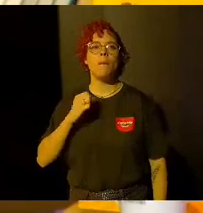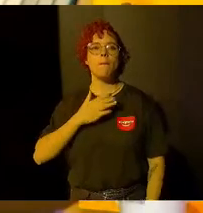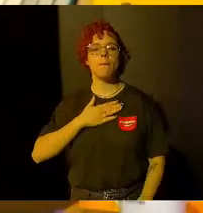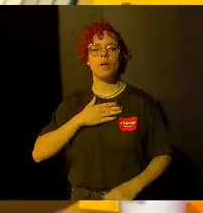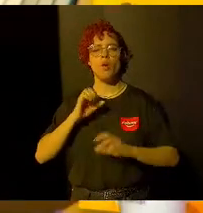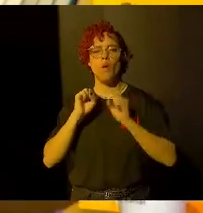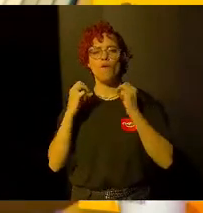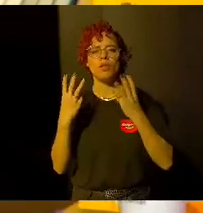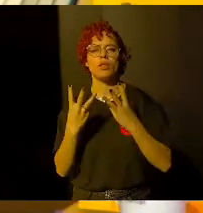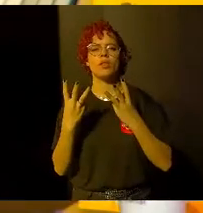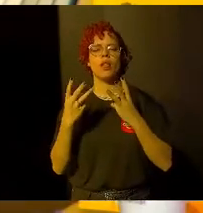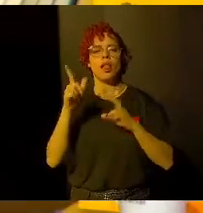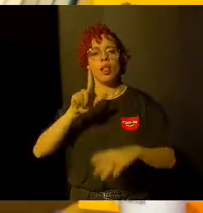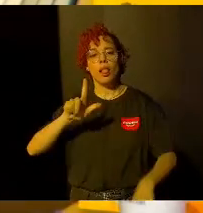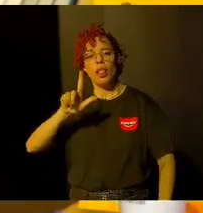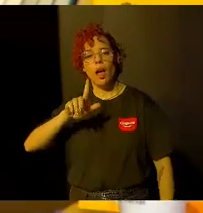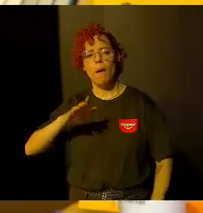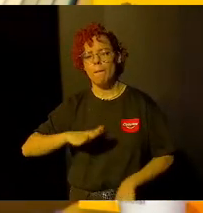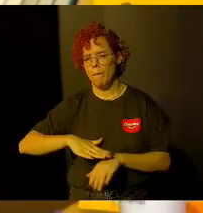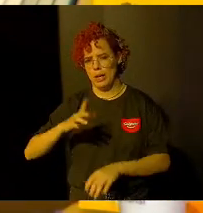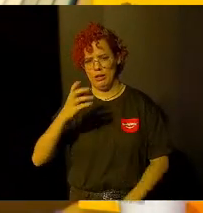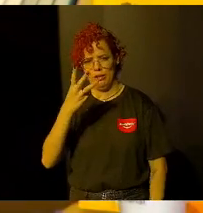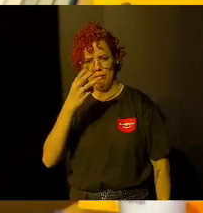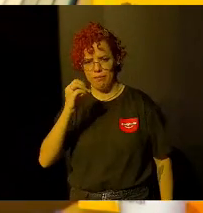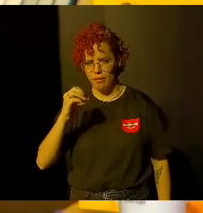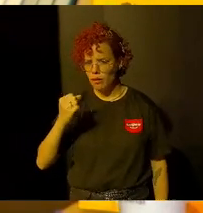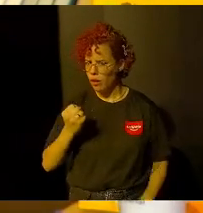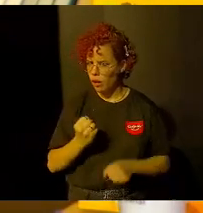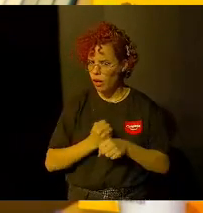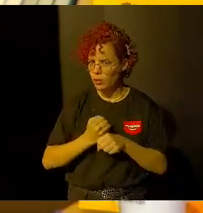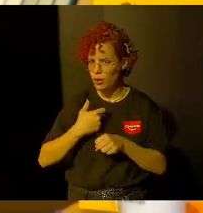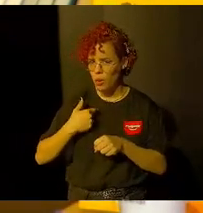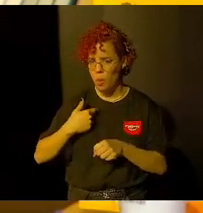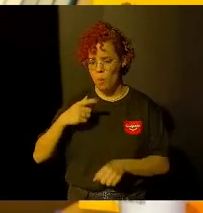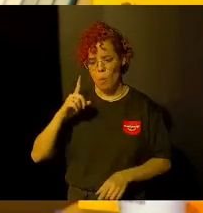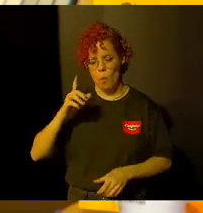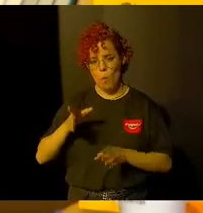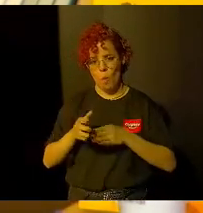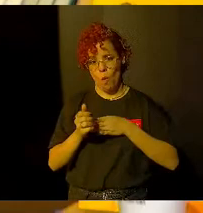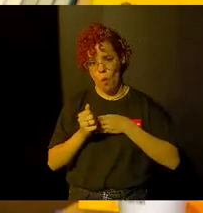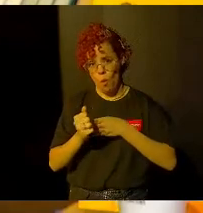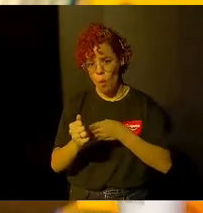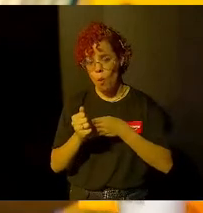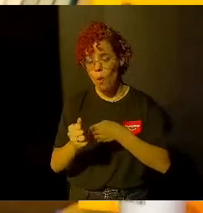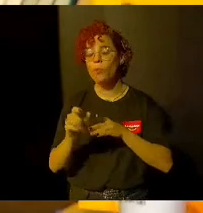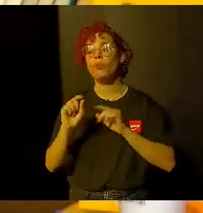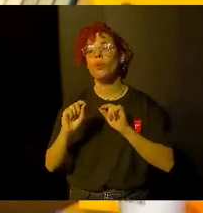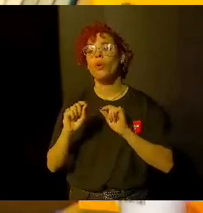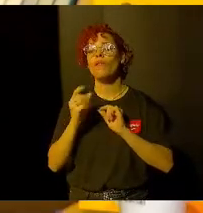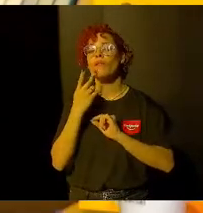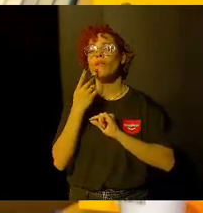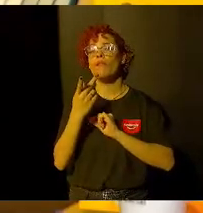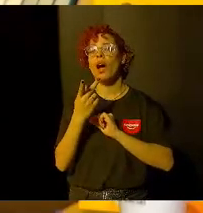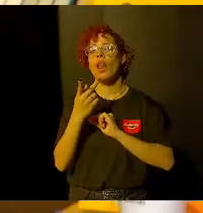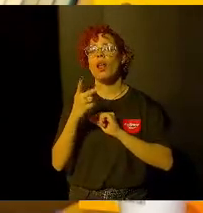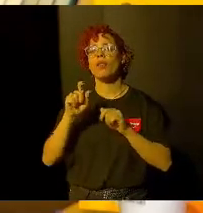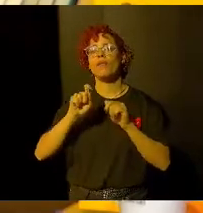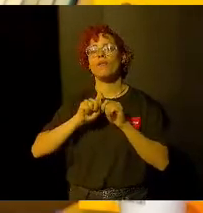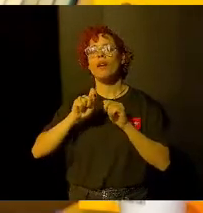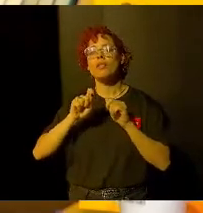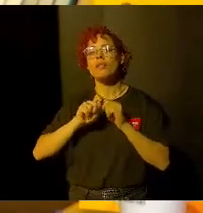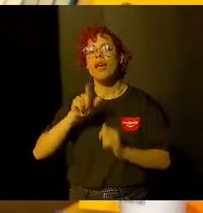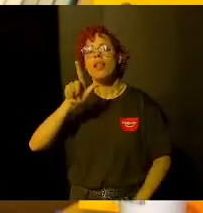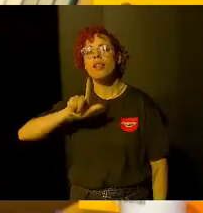eu dou mais de 30 anos que eu coordeno eu quando falo do fazer literário